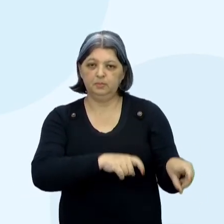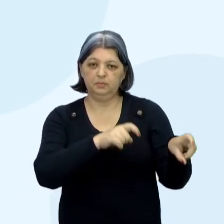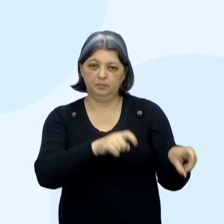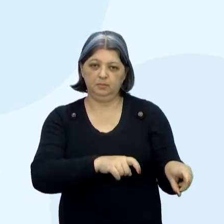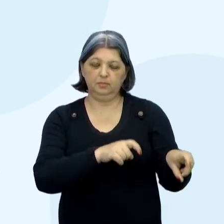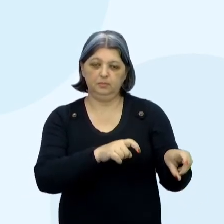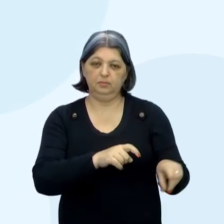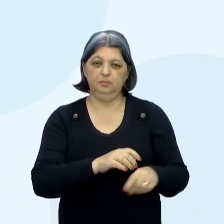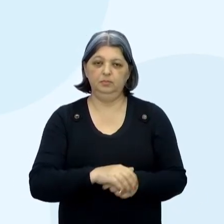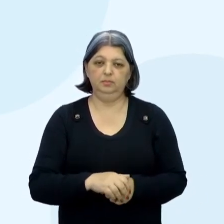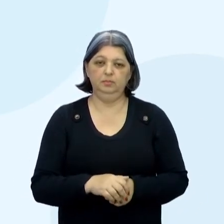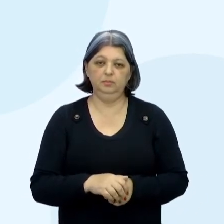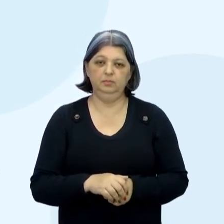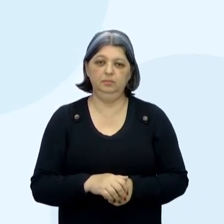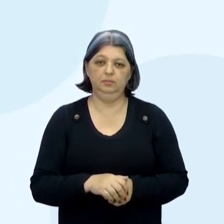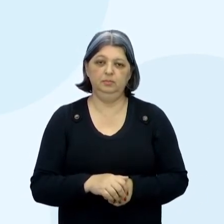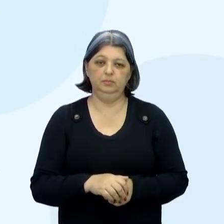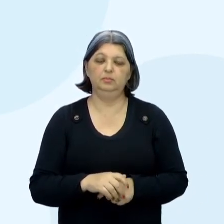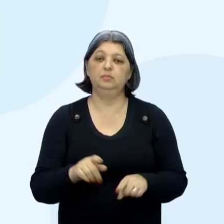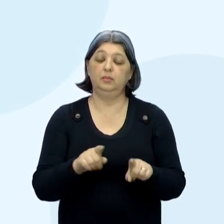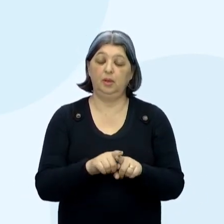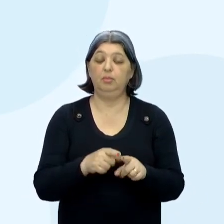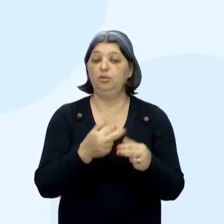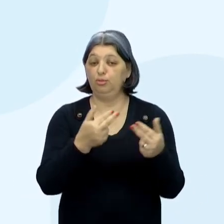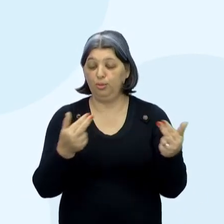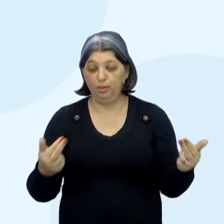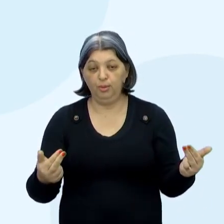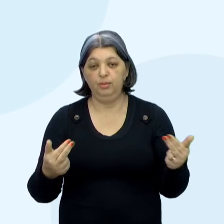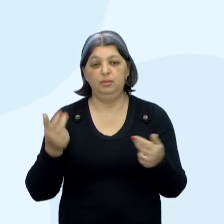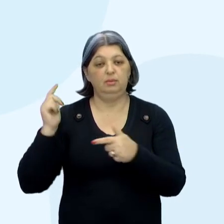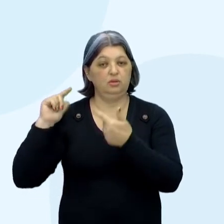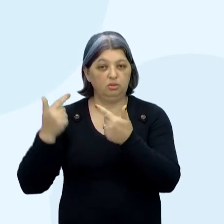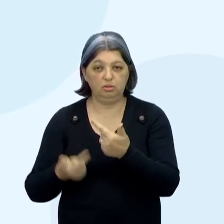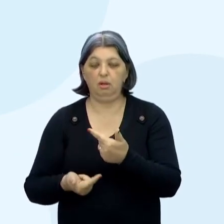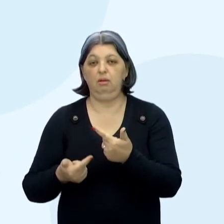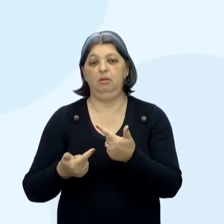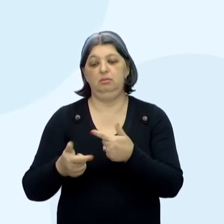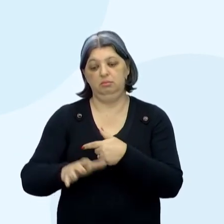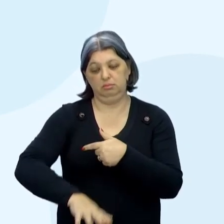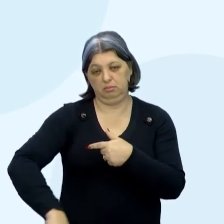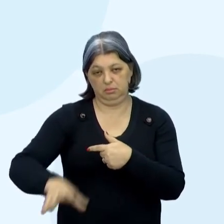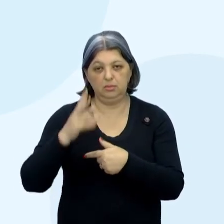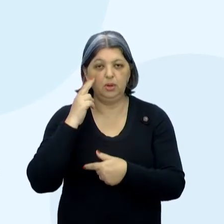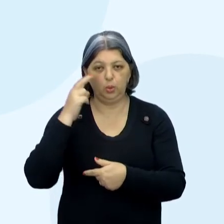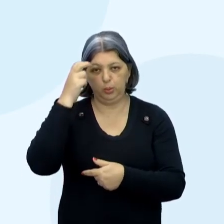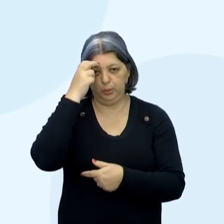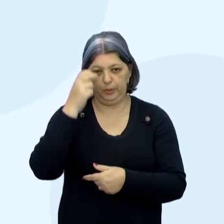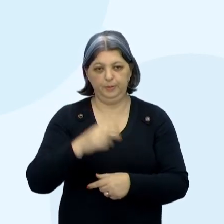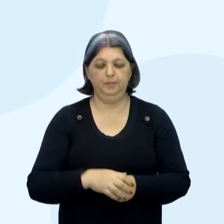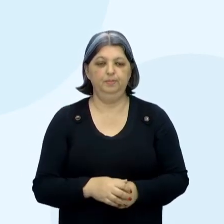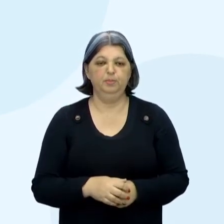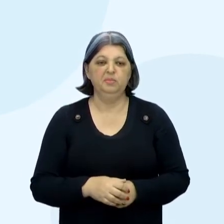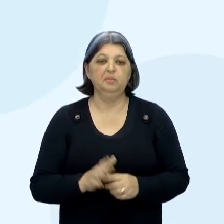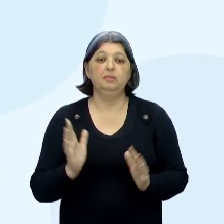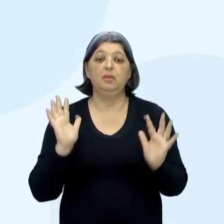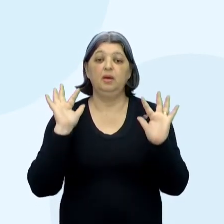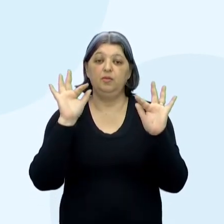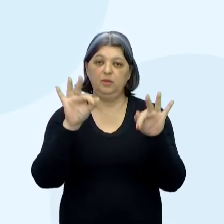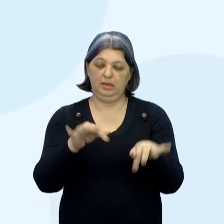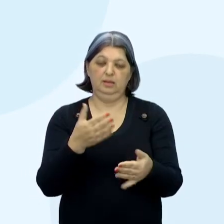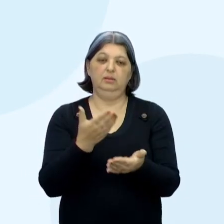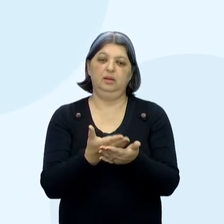e de elementos típicos regionais. Para terminar a aula, aqui deixo